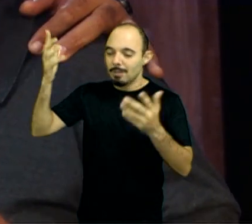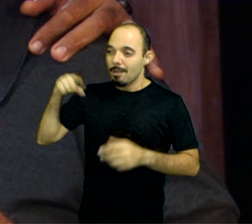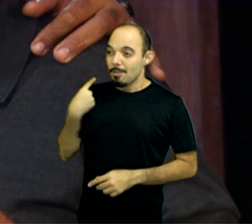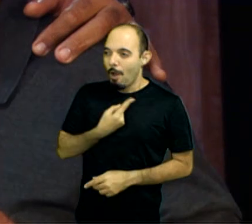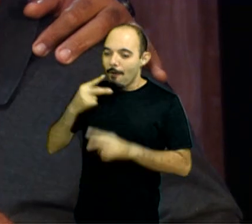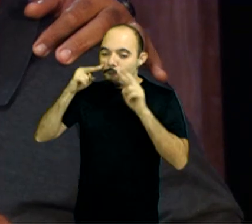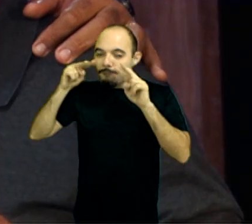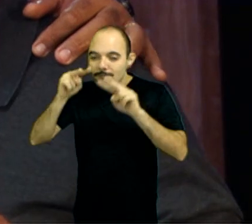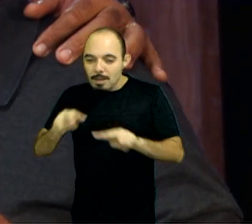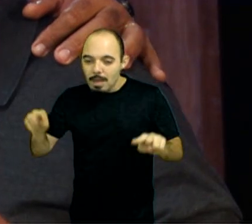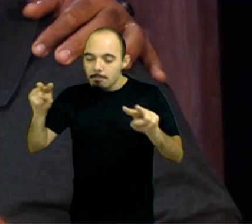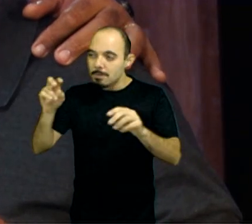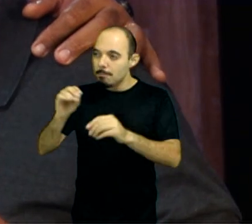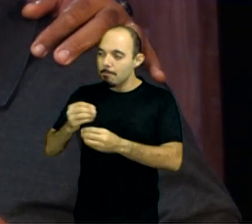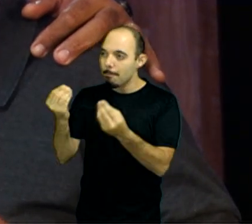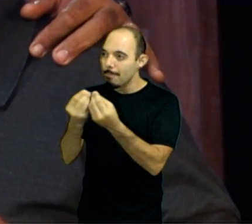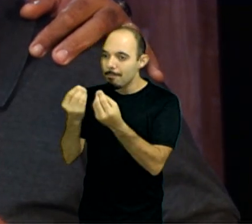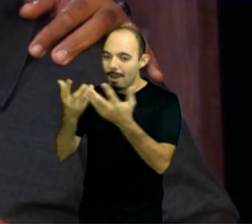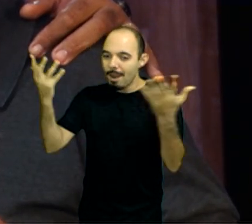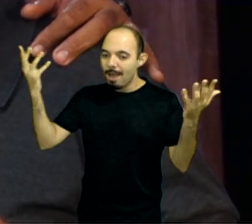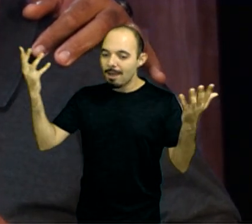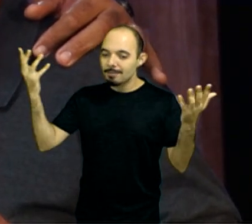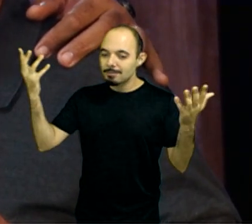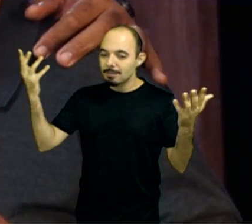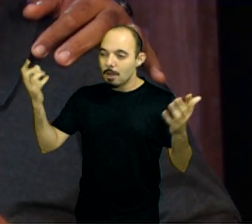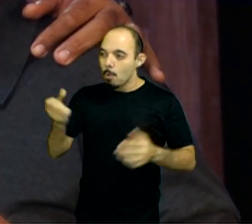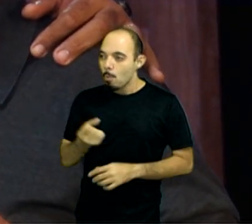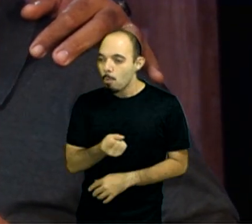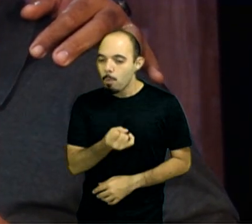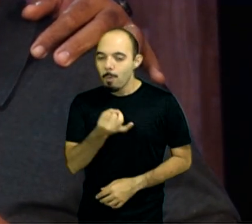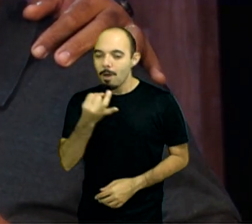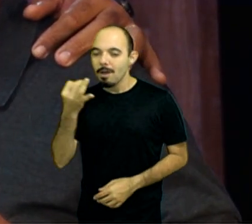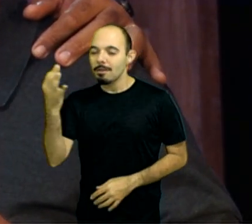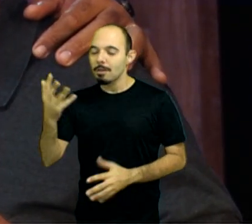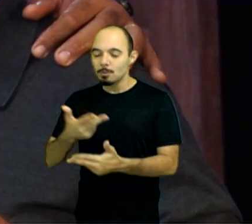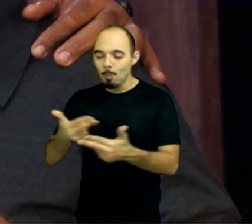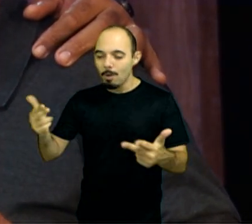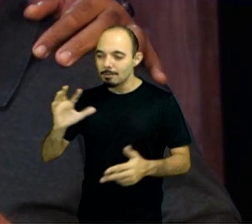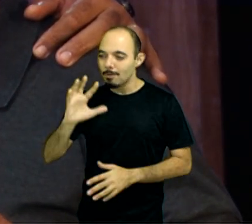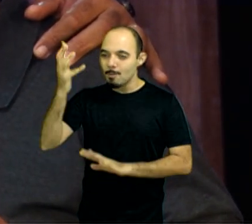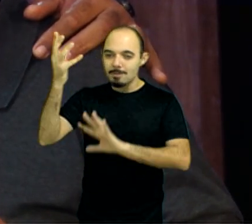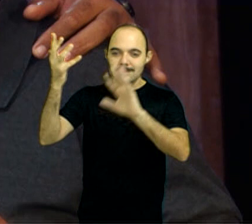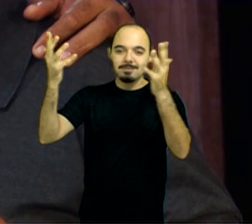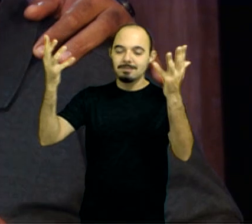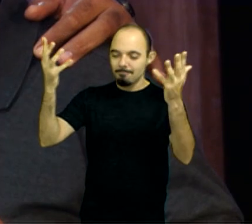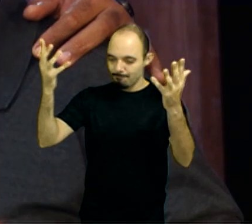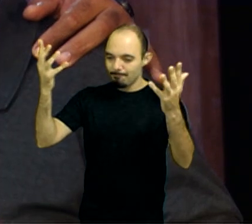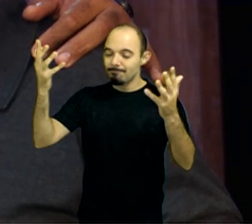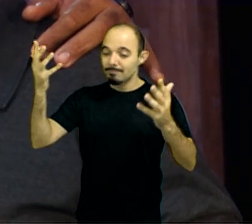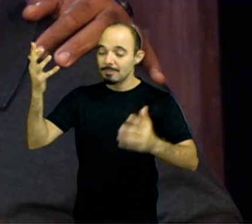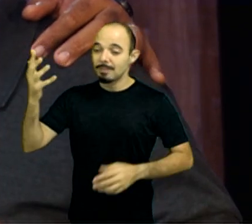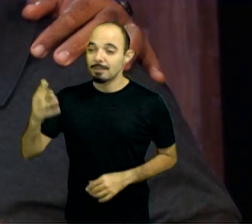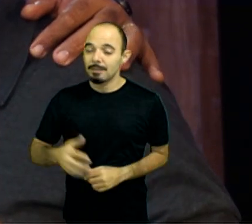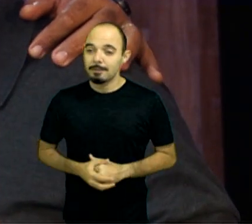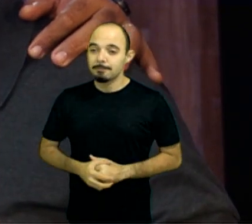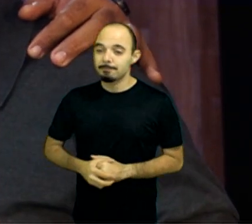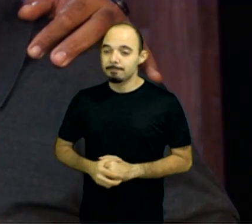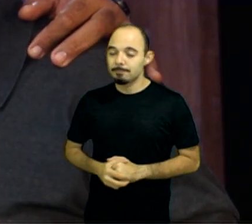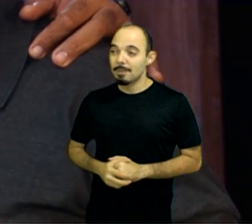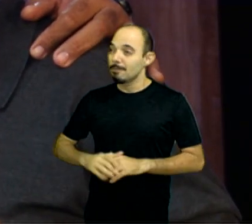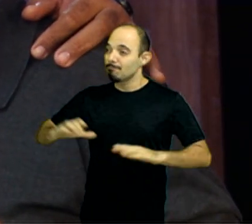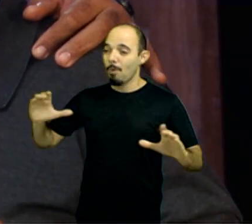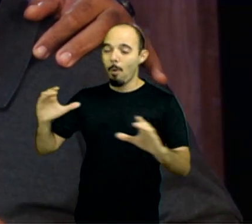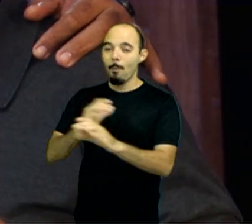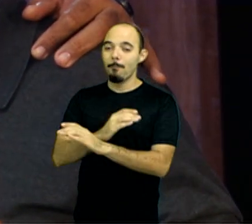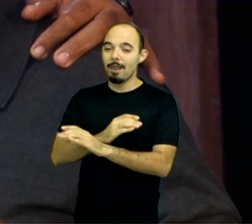vê um milagre, mas quantas coisas aconteceram para que chegasse esse milagre total que o Senhor